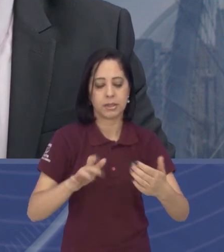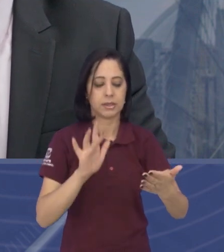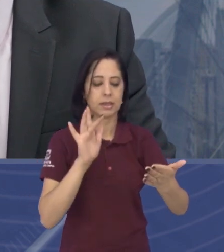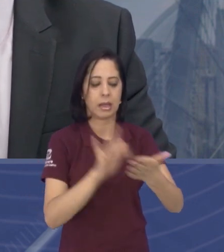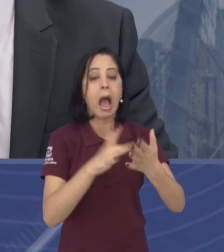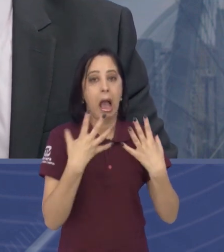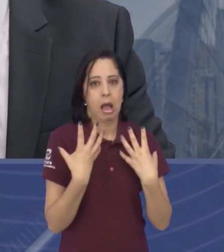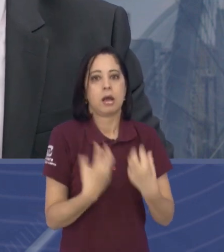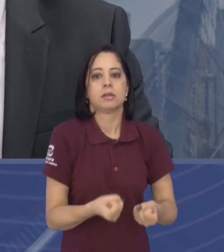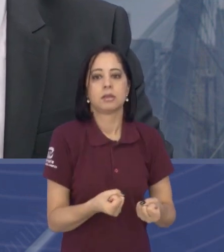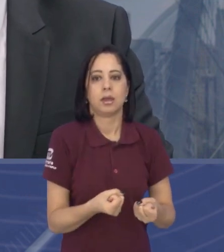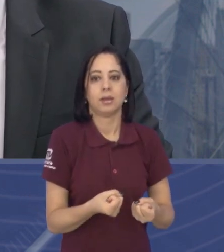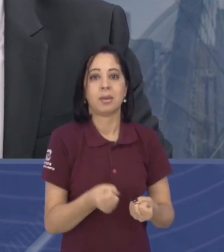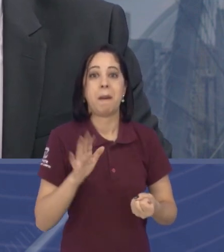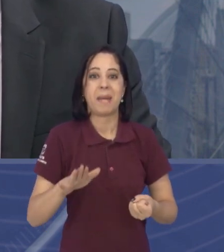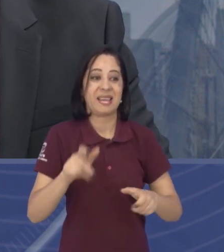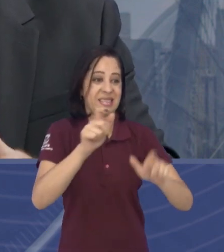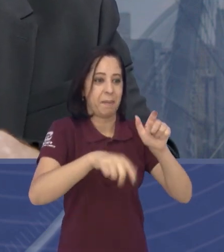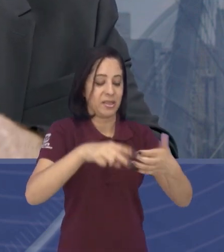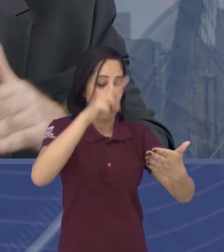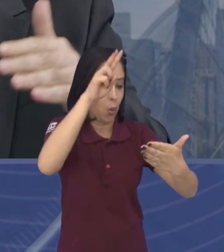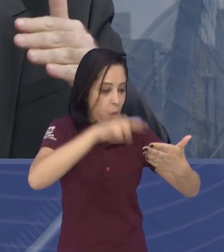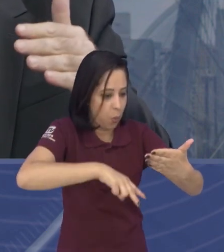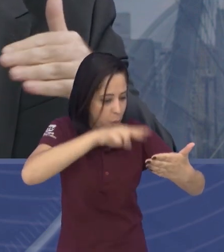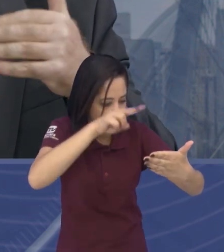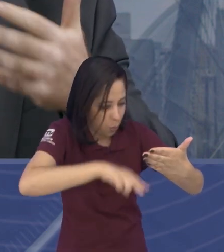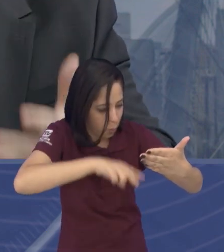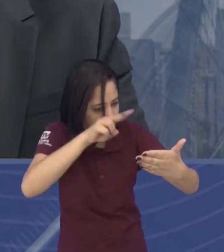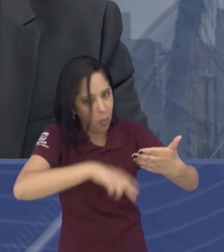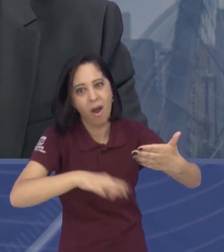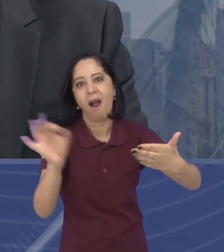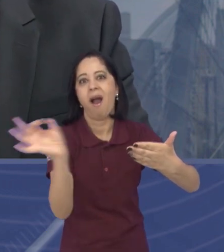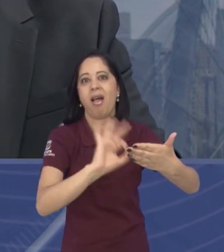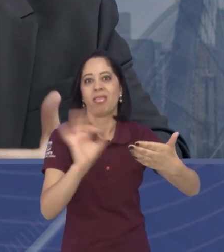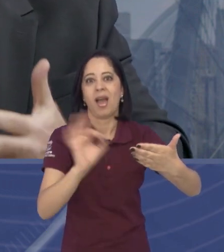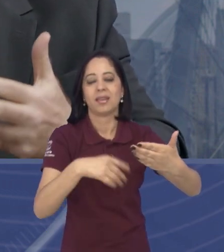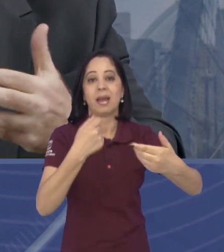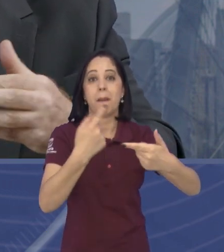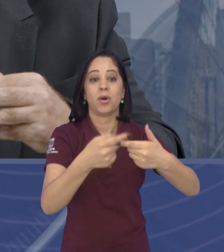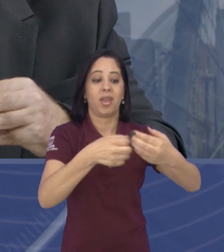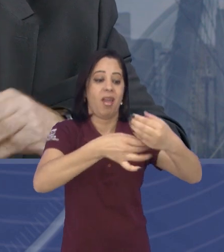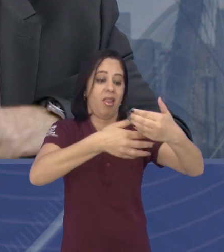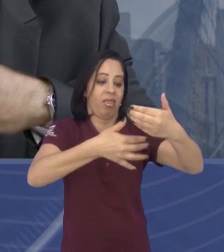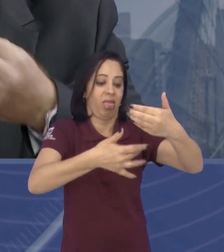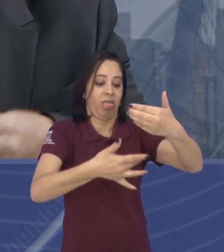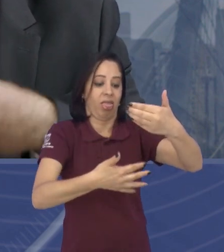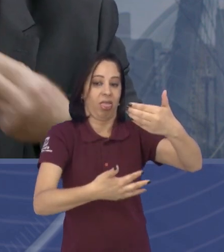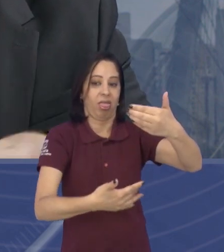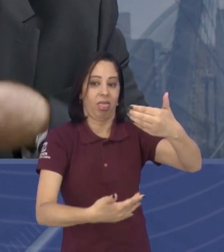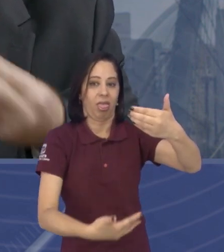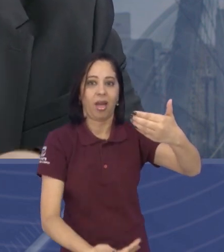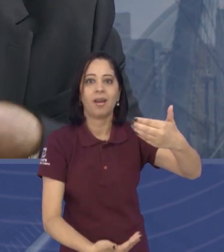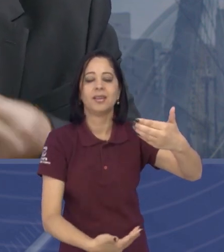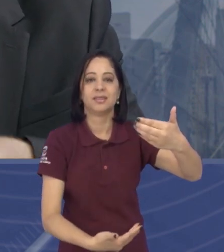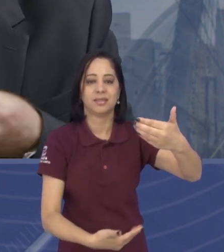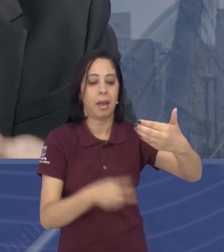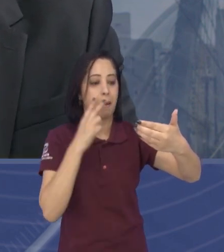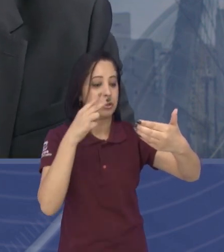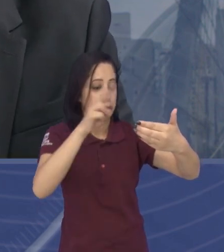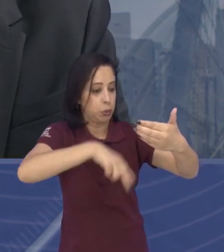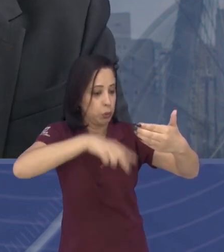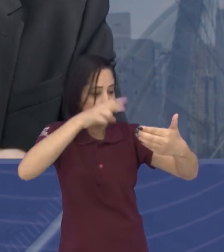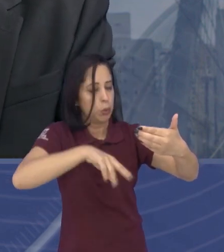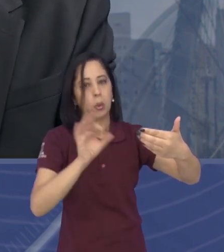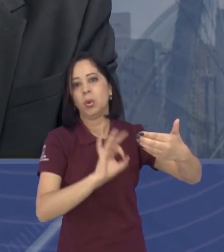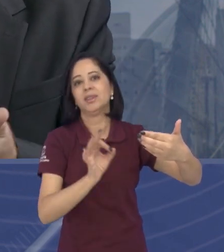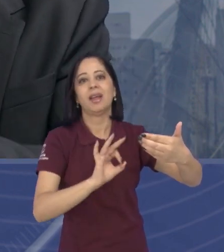Ocorre que muita gente não lê isso, né? Que geralmente é grande, tem que perder tempo lendo. Sim, a pessoa entra em várias plataformas todo